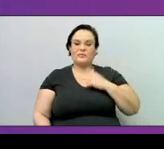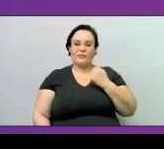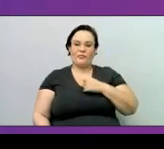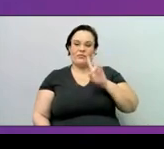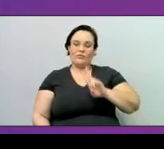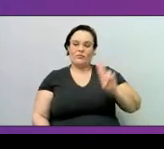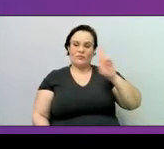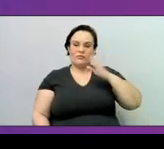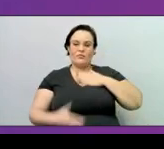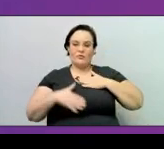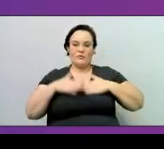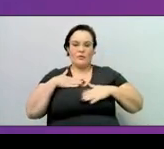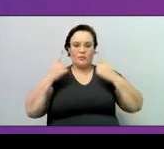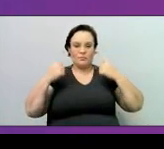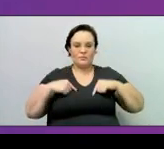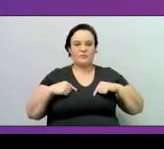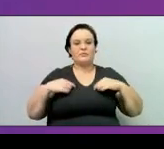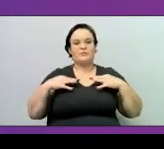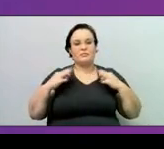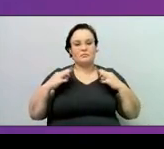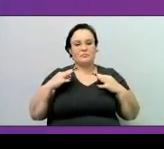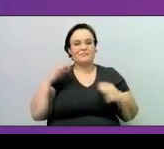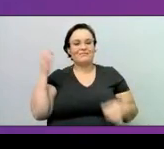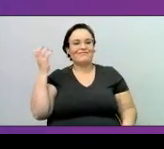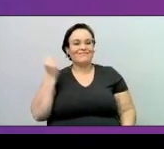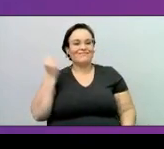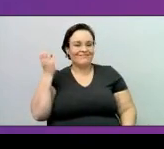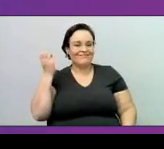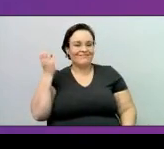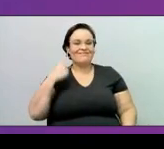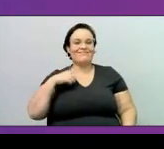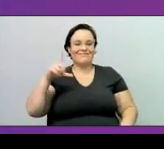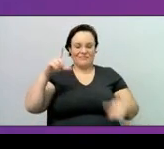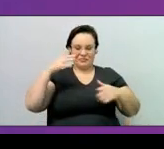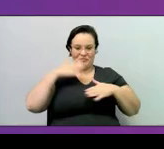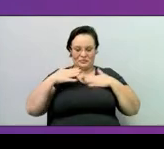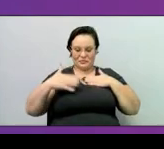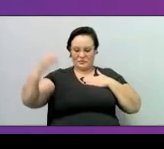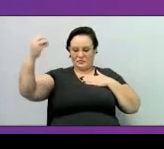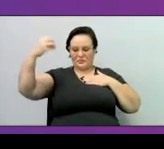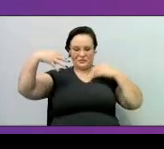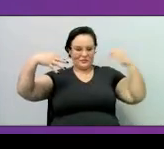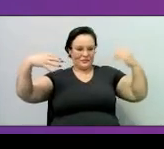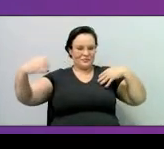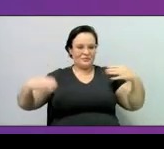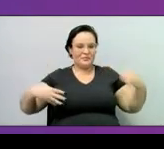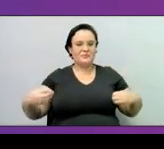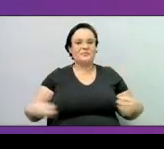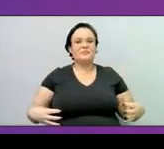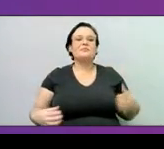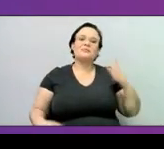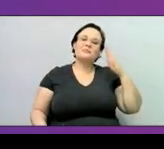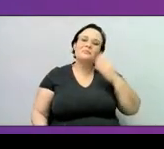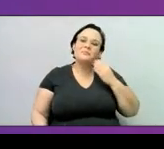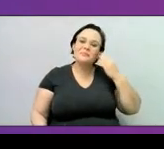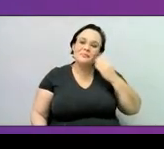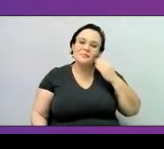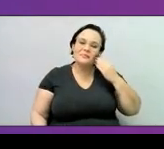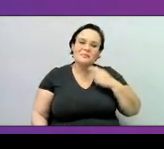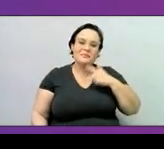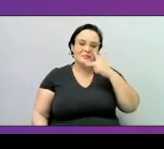né todo mundo veste de branco e fica projetando em baixo no seu próprio corpo Então essas são são experiências que eu acho que deveriam